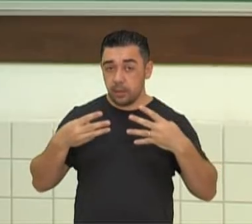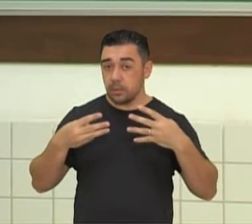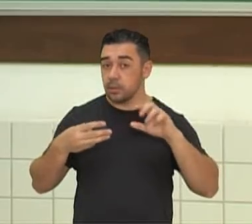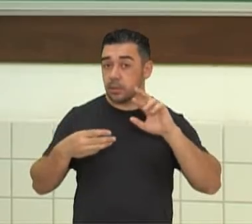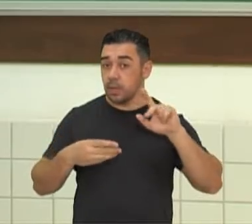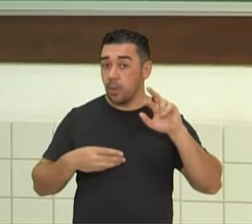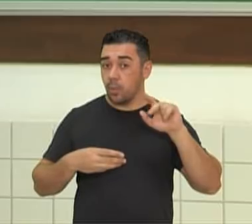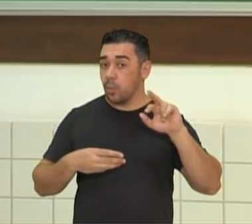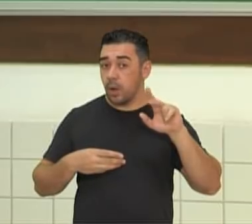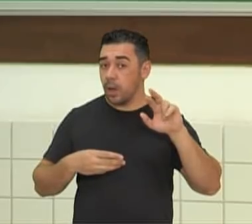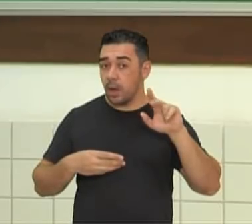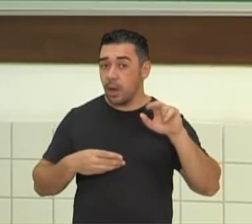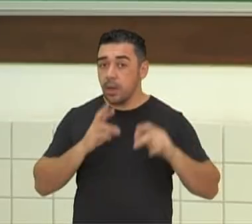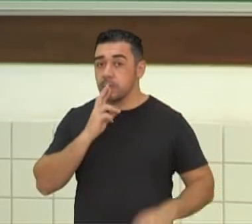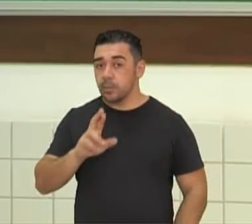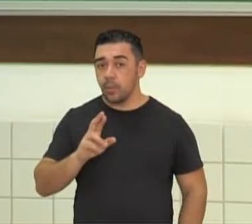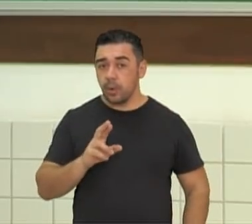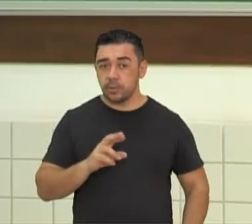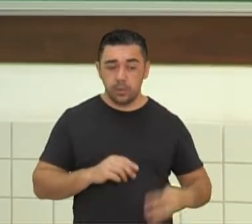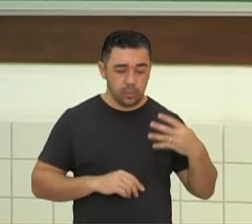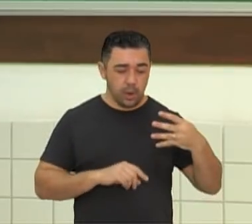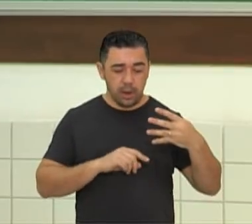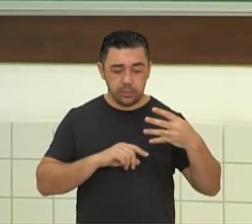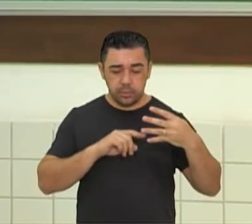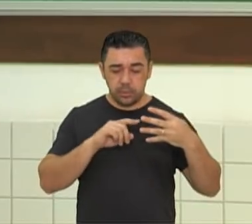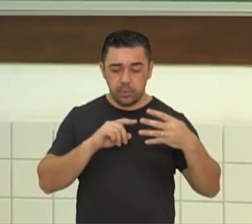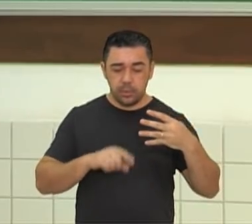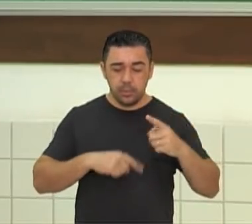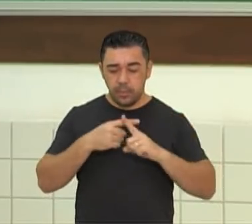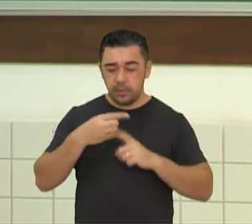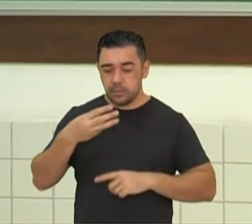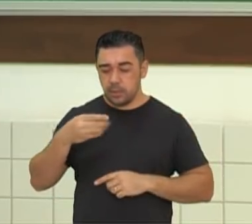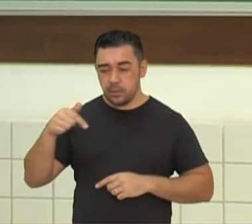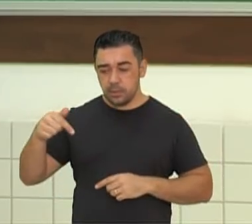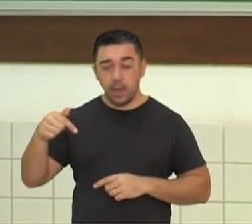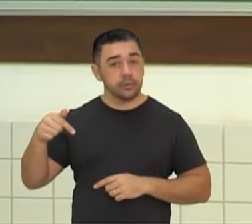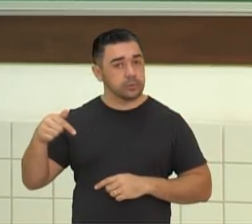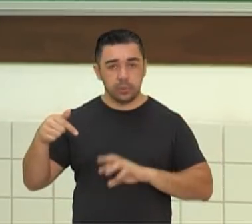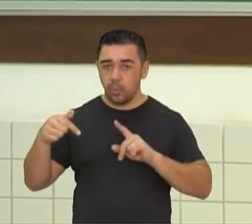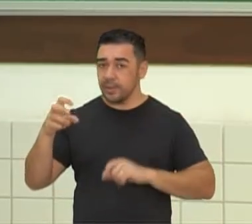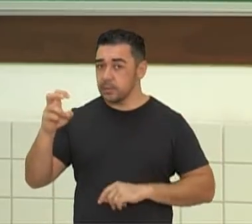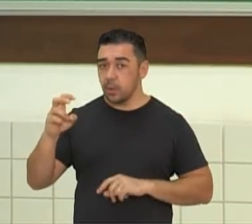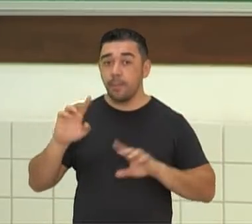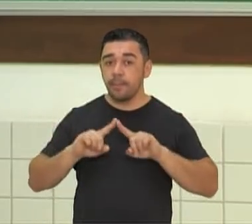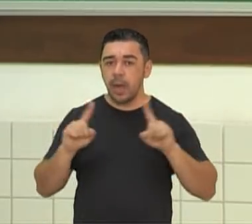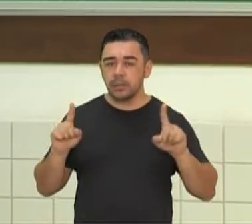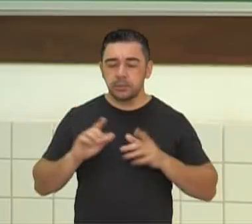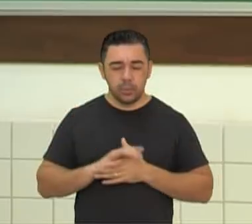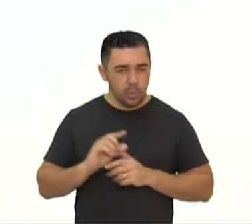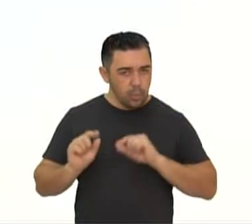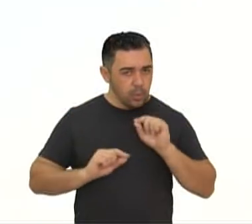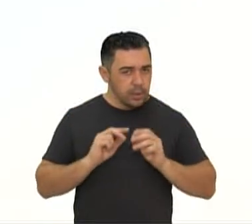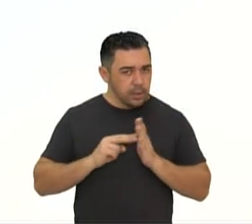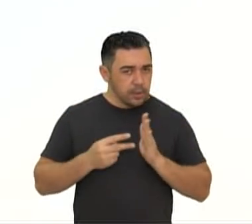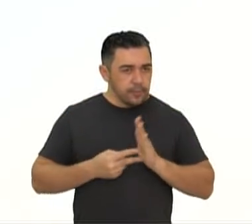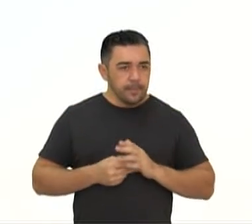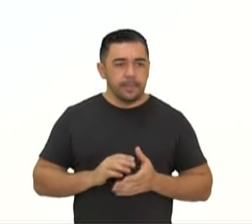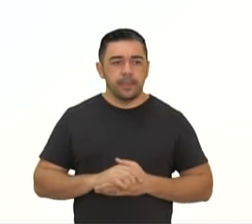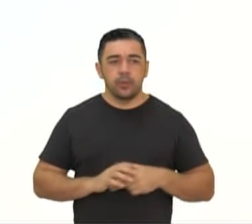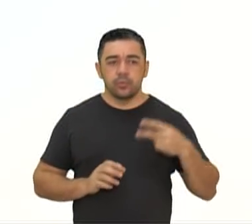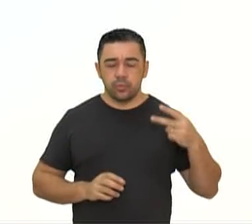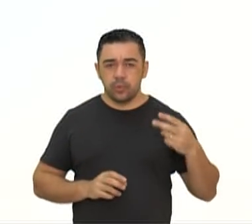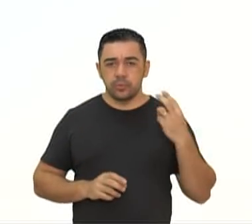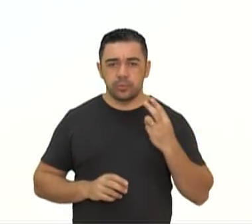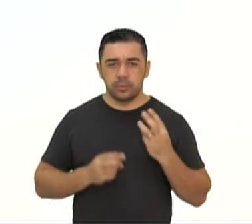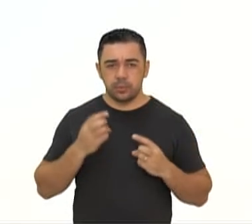solução? Porque 4 mais 3 é 7, não é 5, como tem lá na tela. Certo? Mas o 2 e o